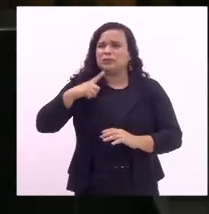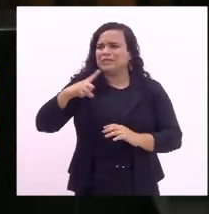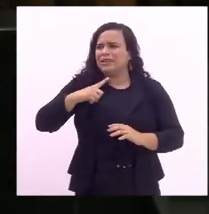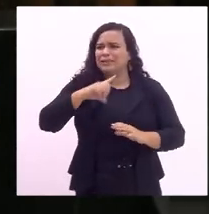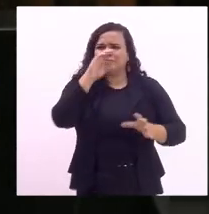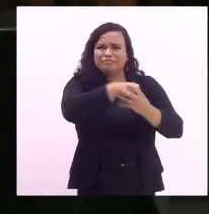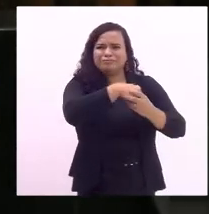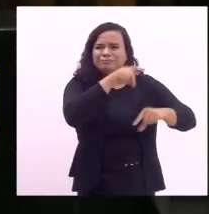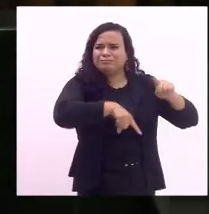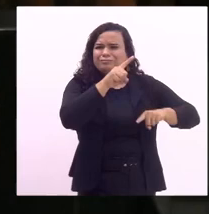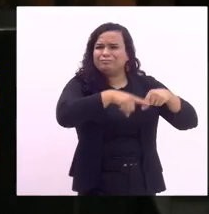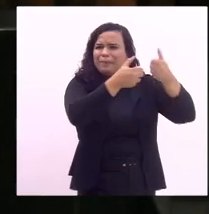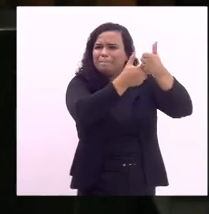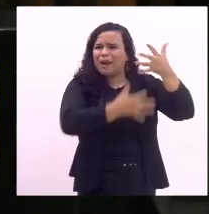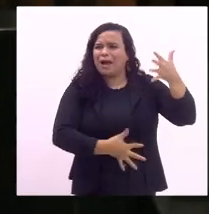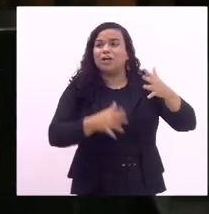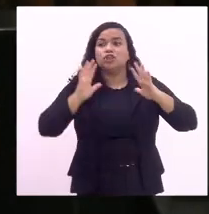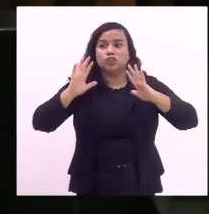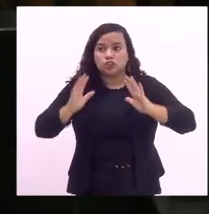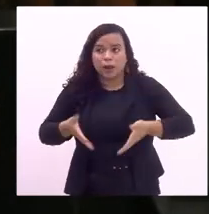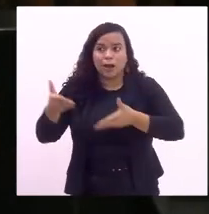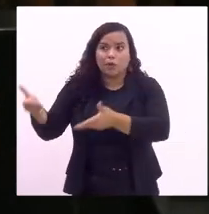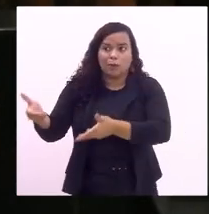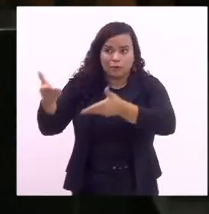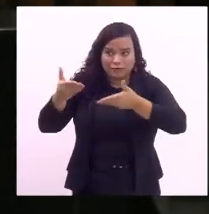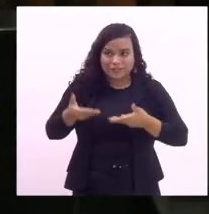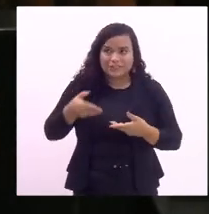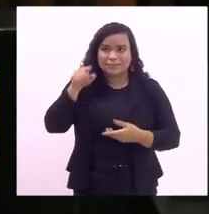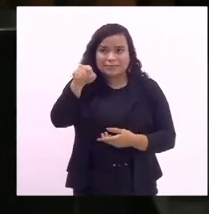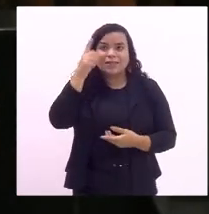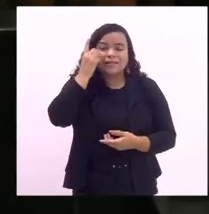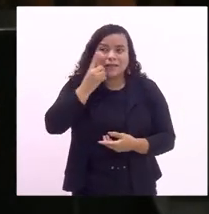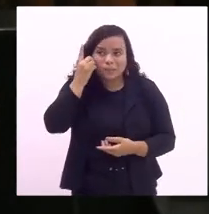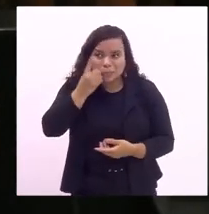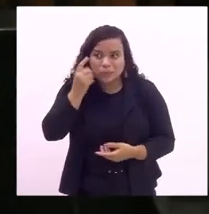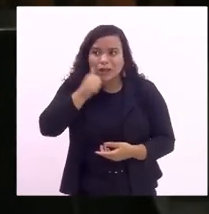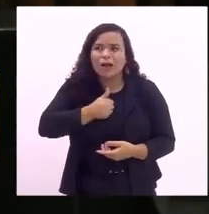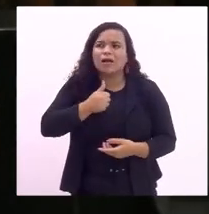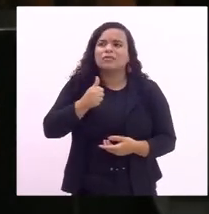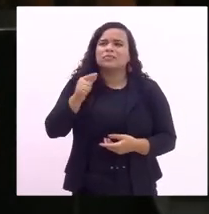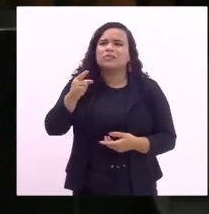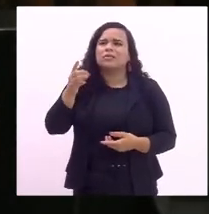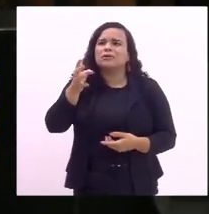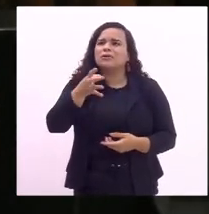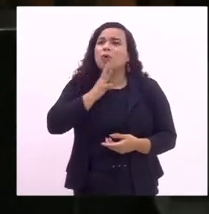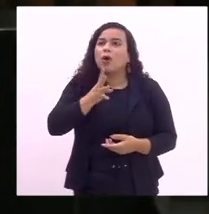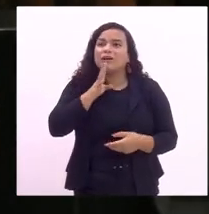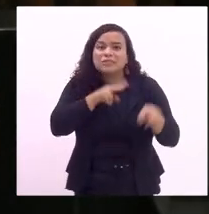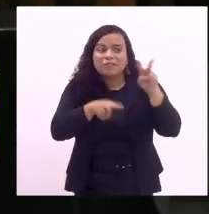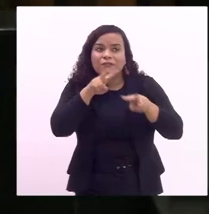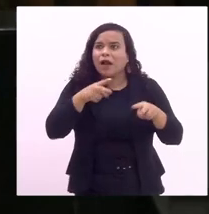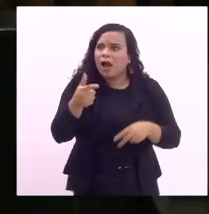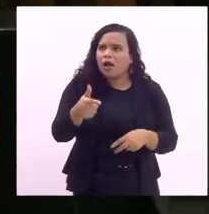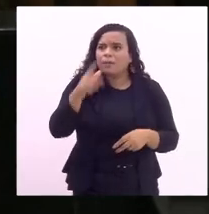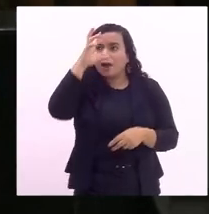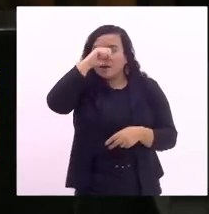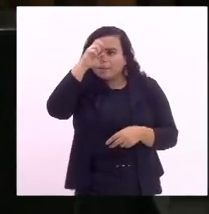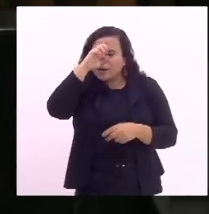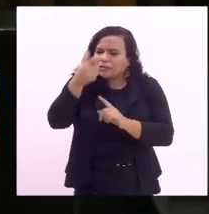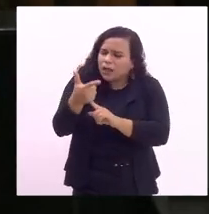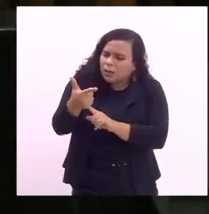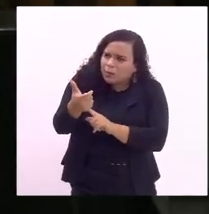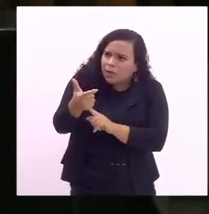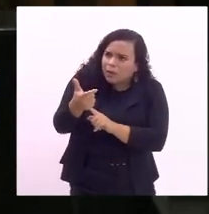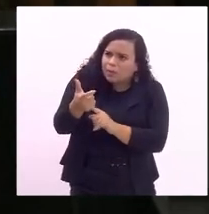senhora quiser, eu já convidei aí no stand a aprender a manusear, a atirar, porque não é esse monstro, não. A arma